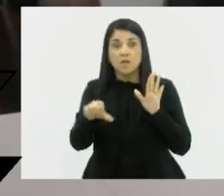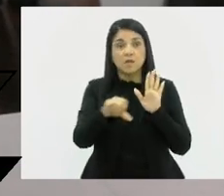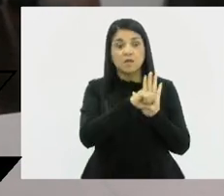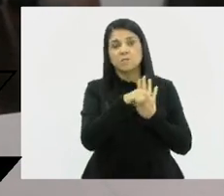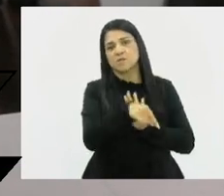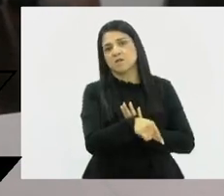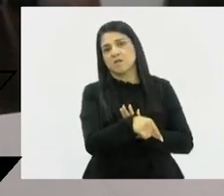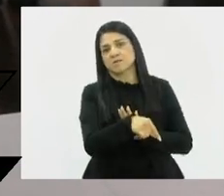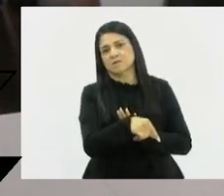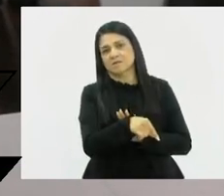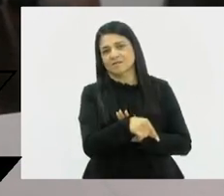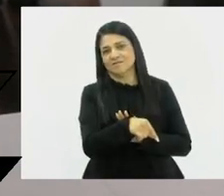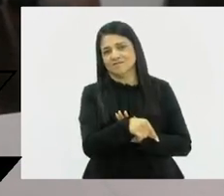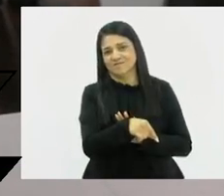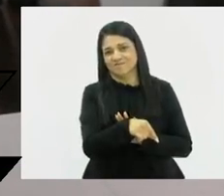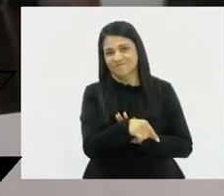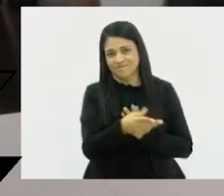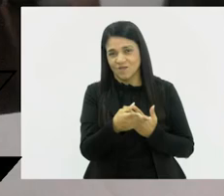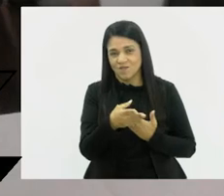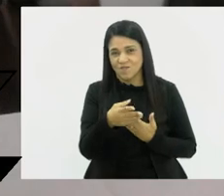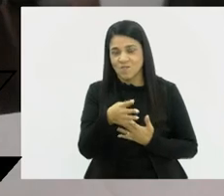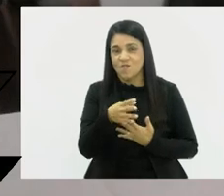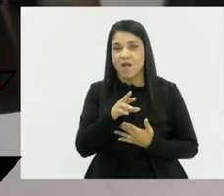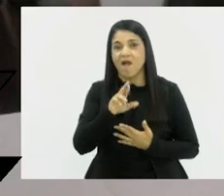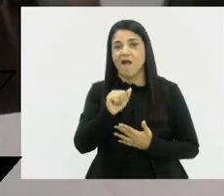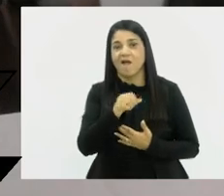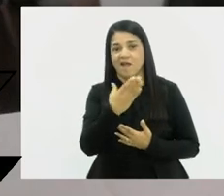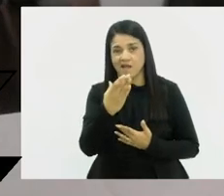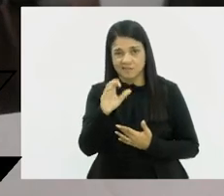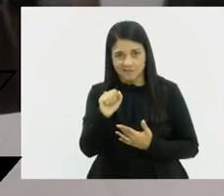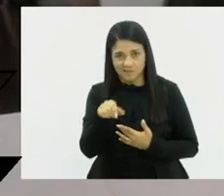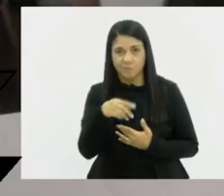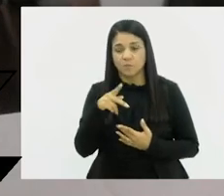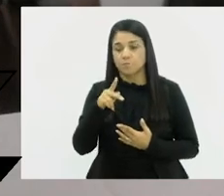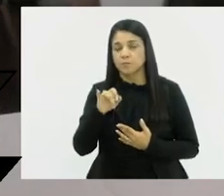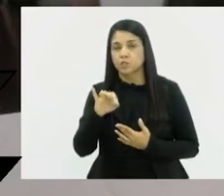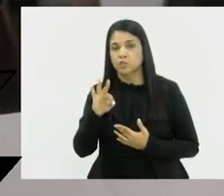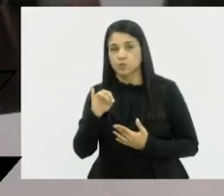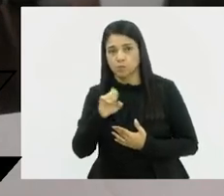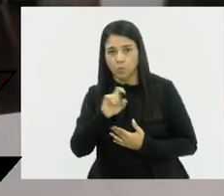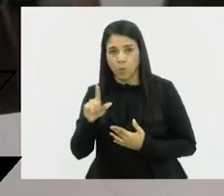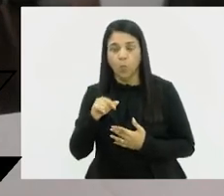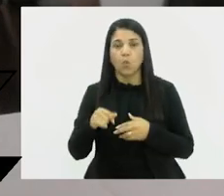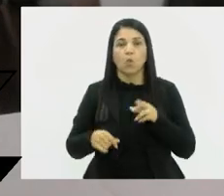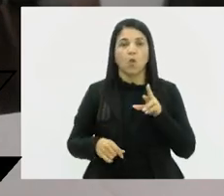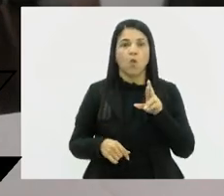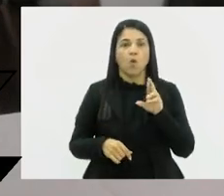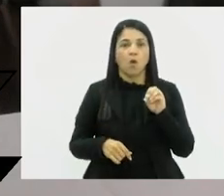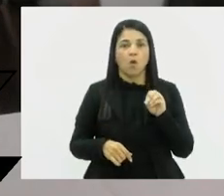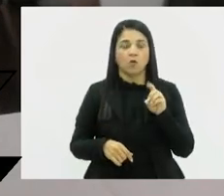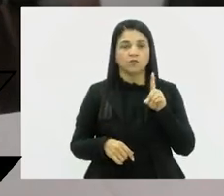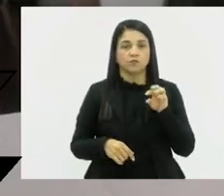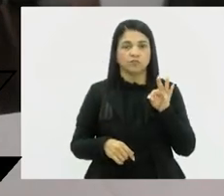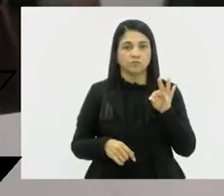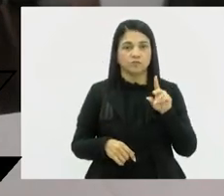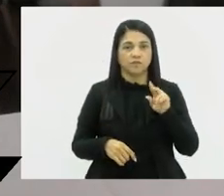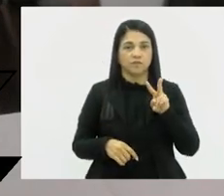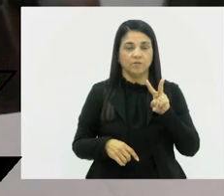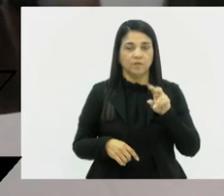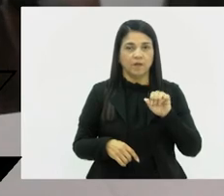as raças. Pitbull, Rottweiler, isso tem que acabar. Para isso, essa reunião aqui é importante. Só queria fazer esse preâmbulo,